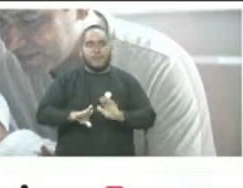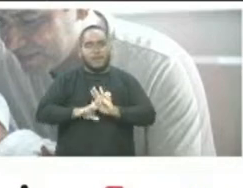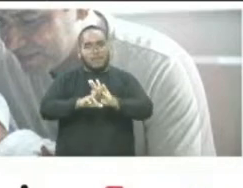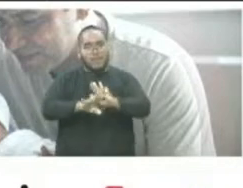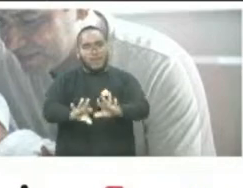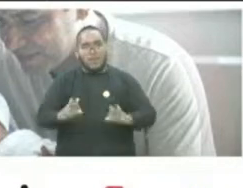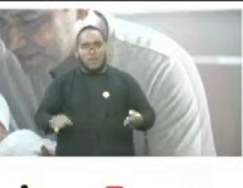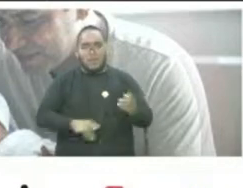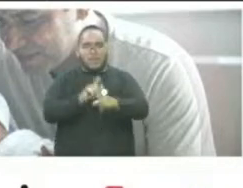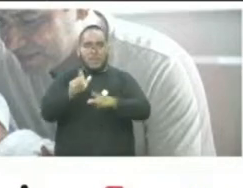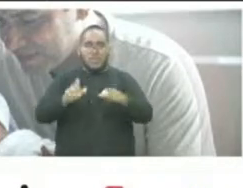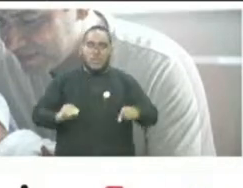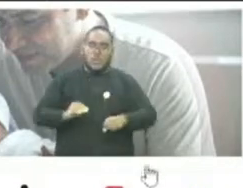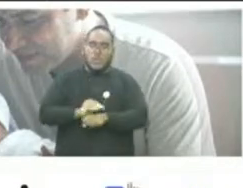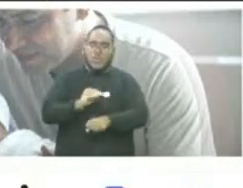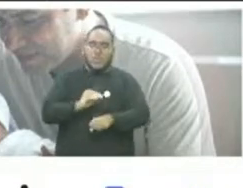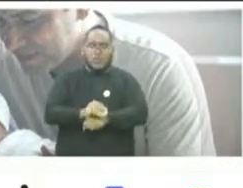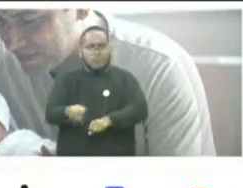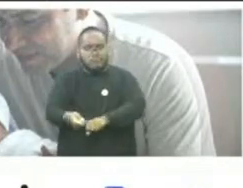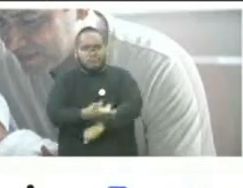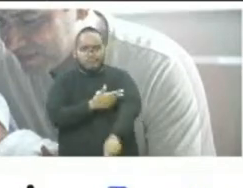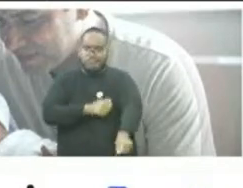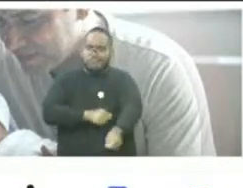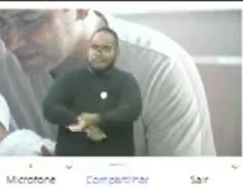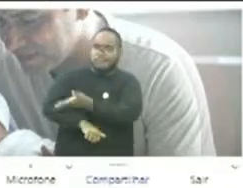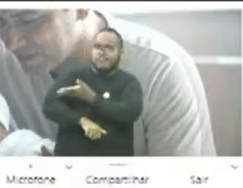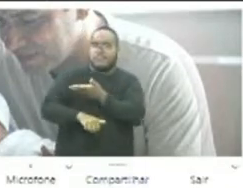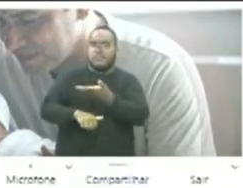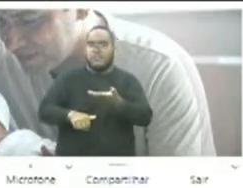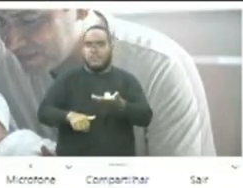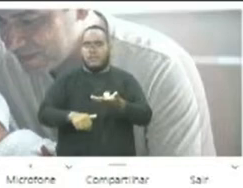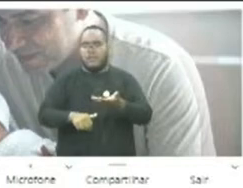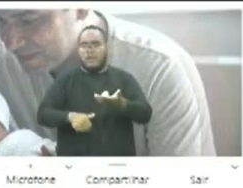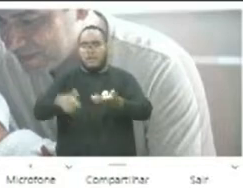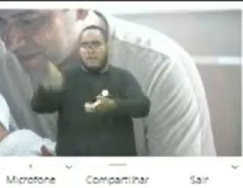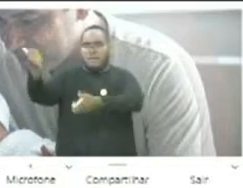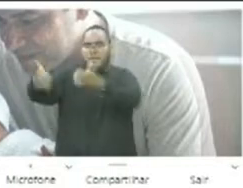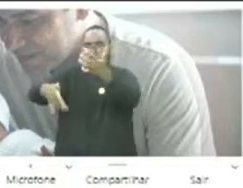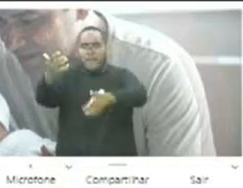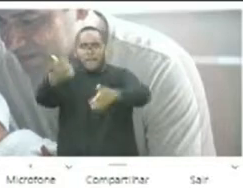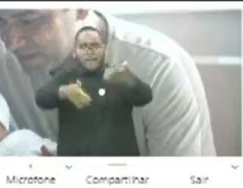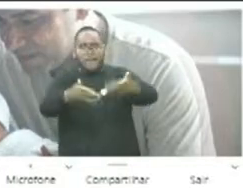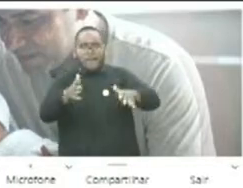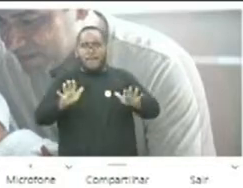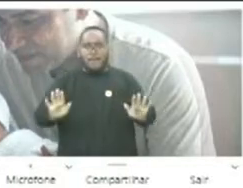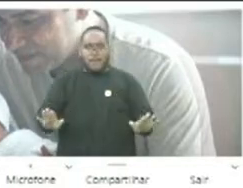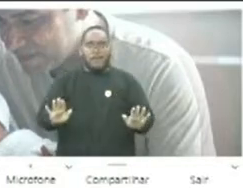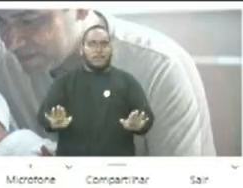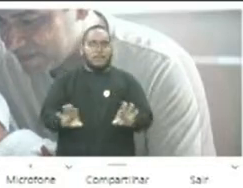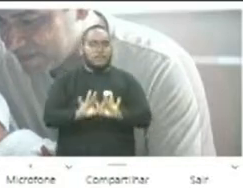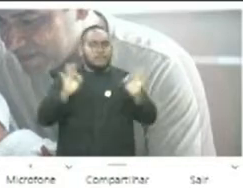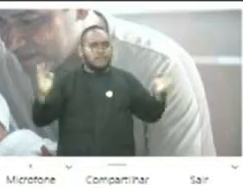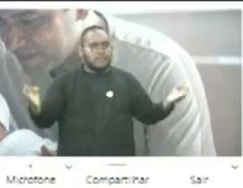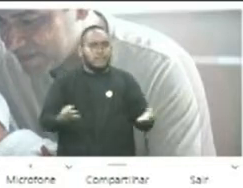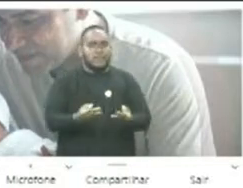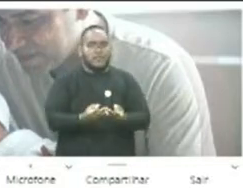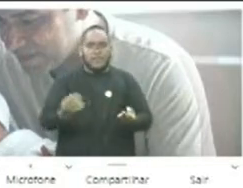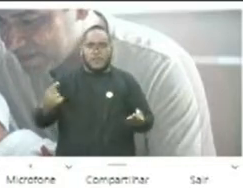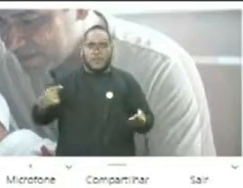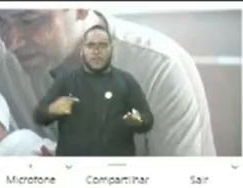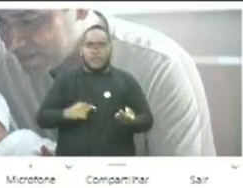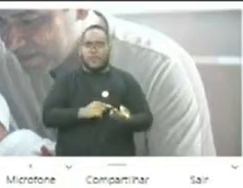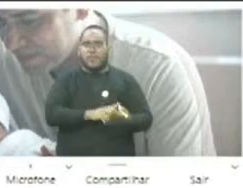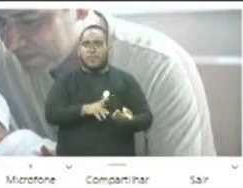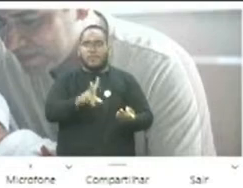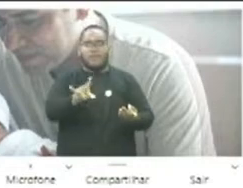de ouvir entregas, como vocês chamam, mas que para as famílias, né, para nós, isso vai ser um ganho no